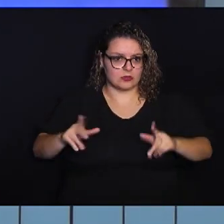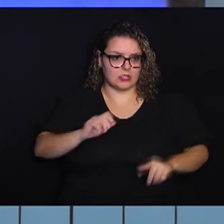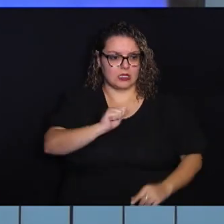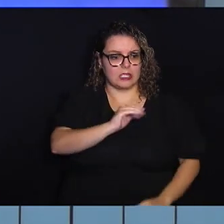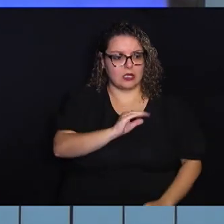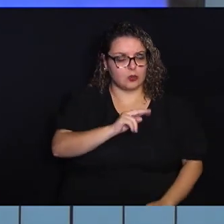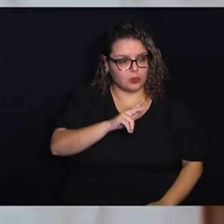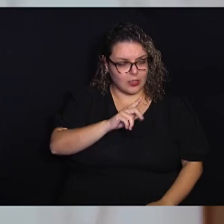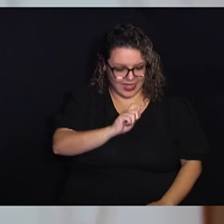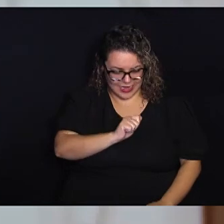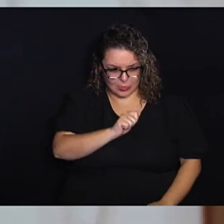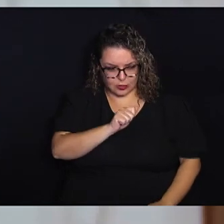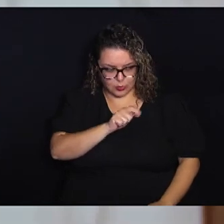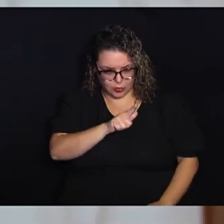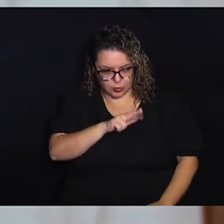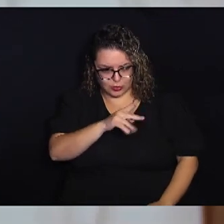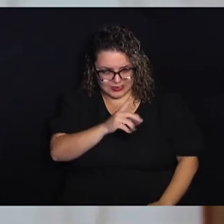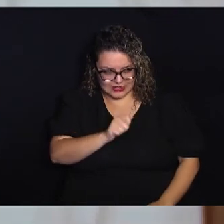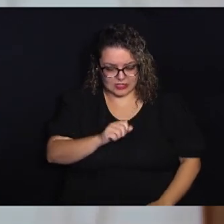e crônico?